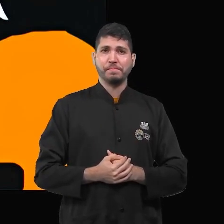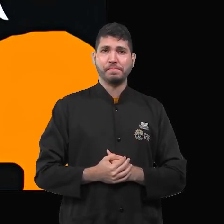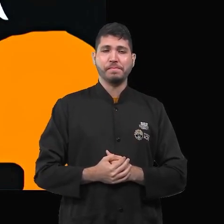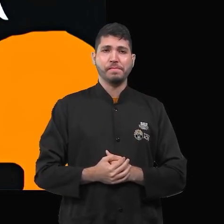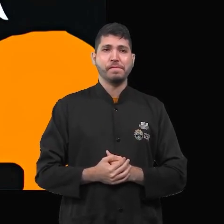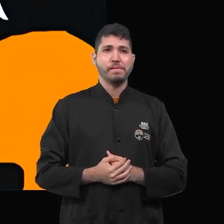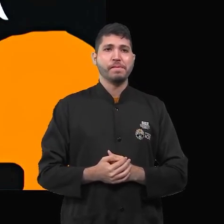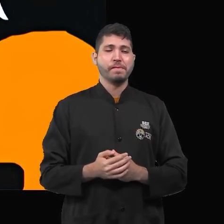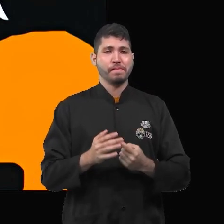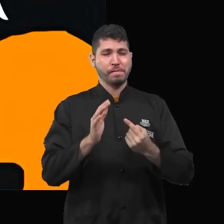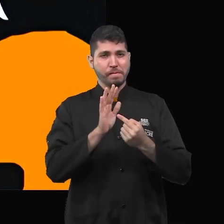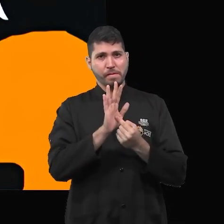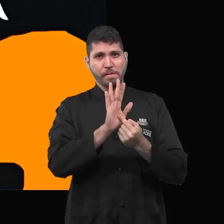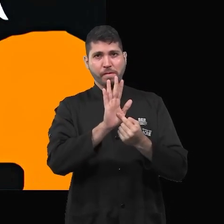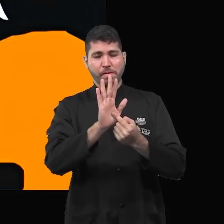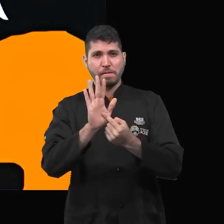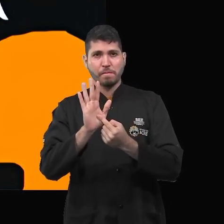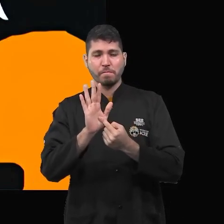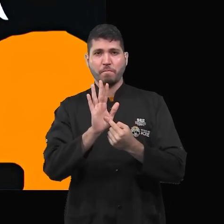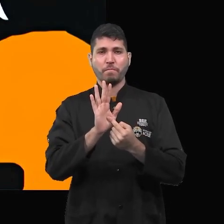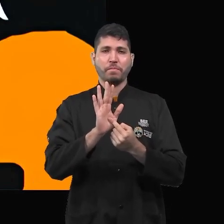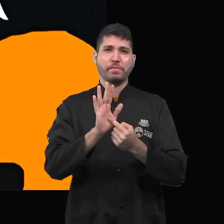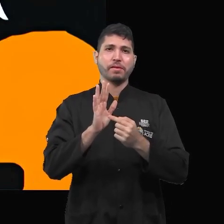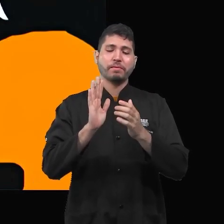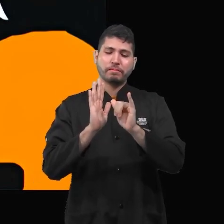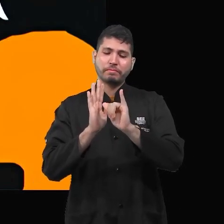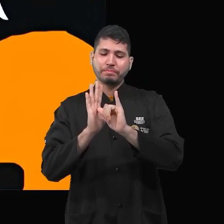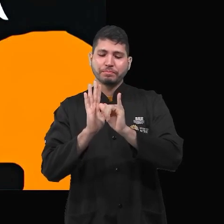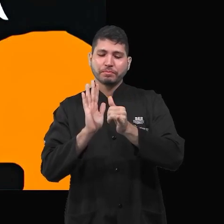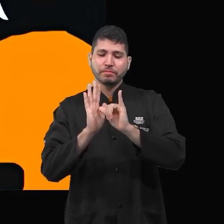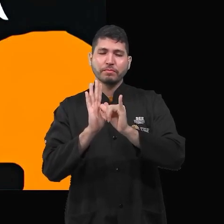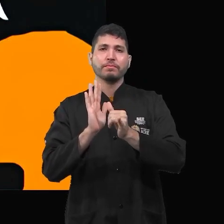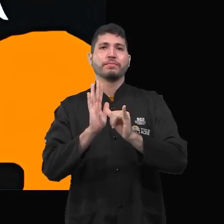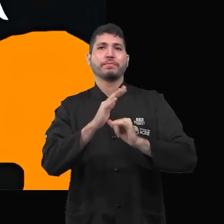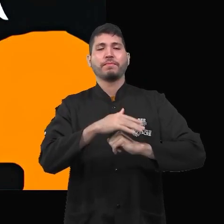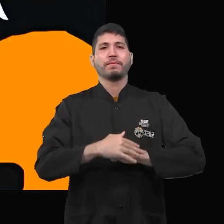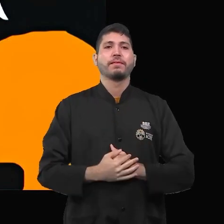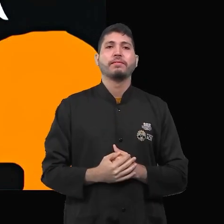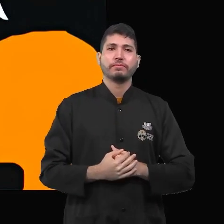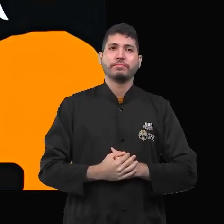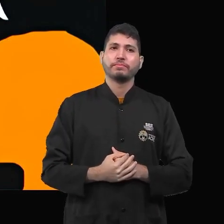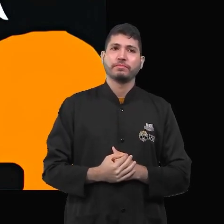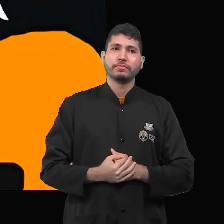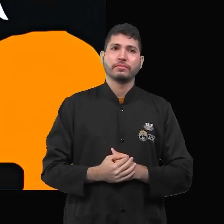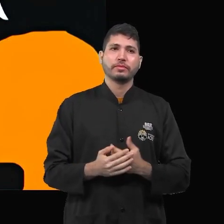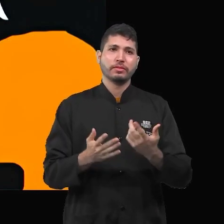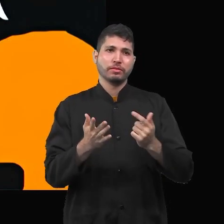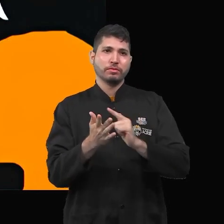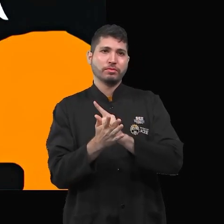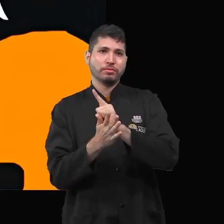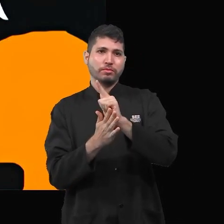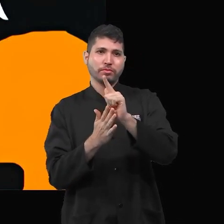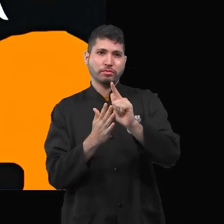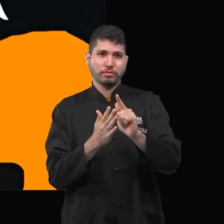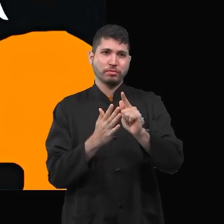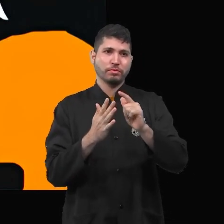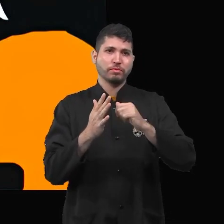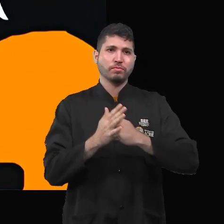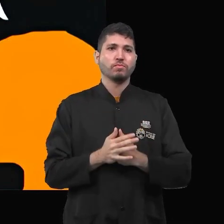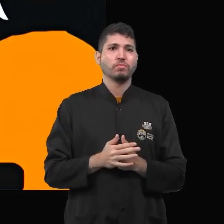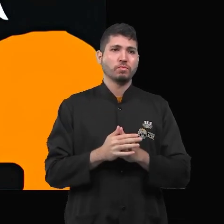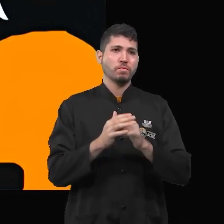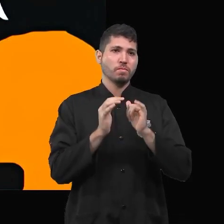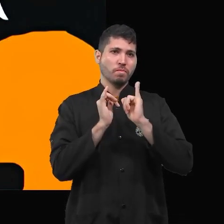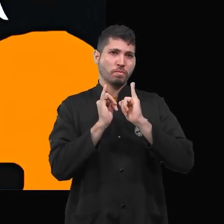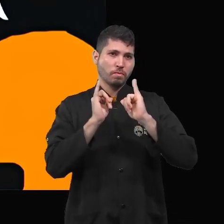gêneros discursivos. Vale ressaltar que os gêneros discursivos são os gêneros da comunicação, ou seja, aqueles que está contido,